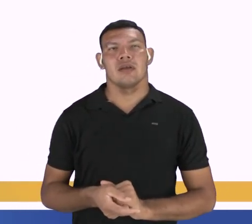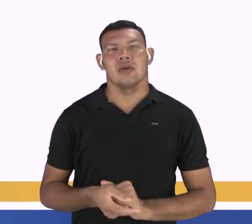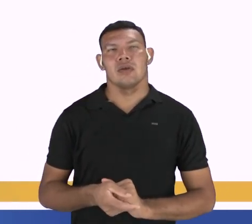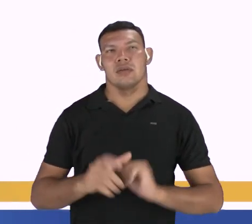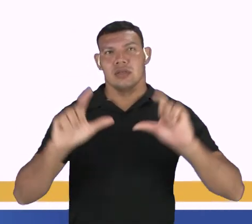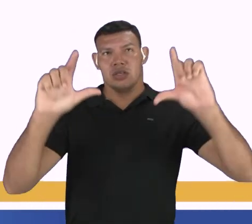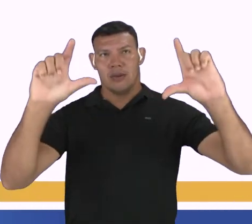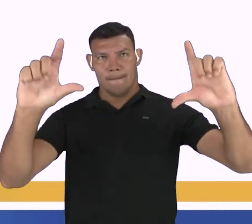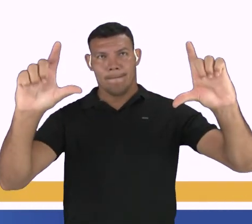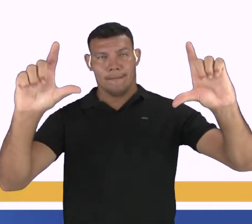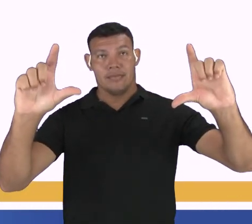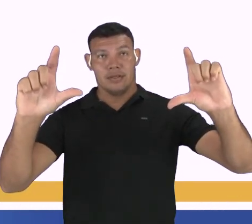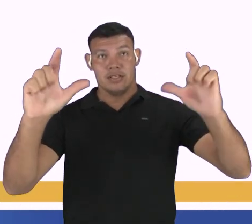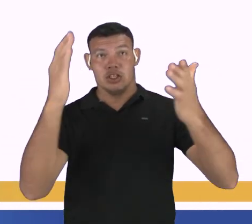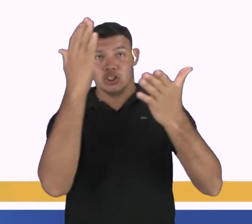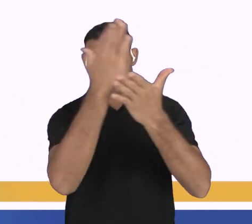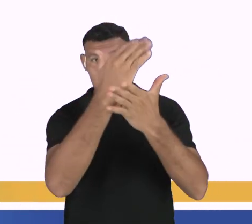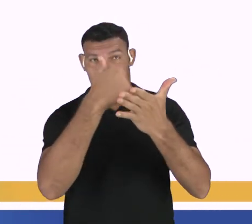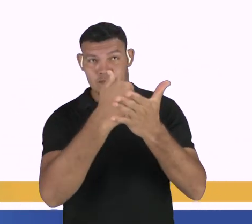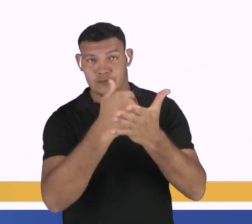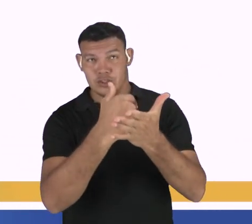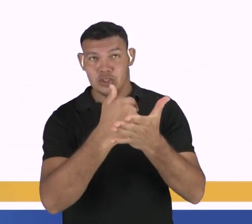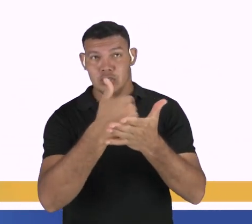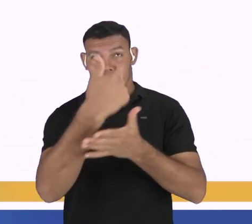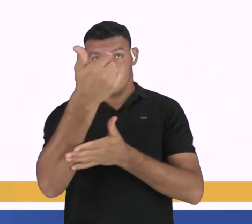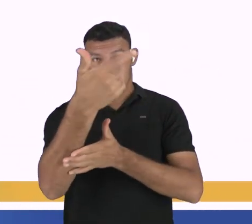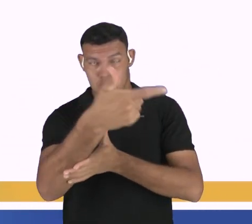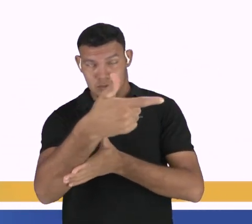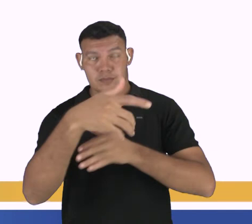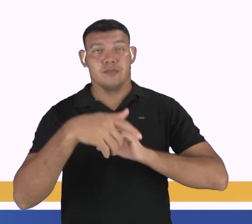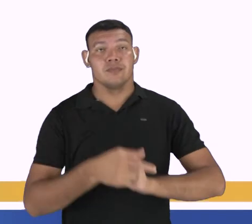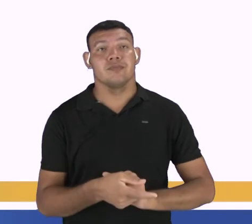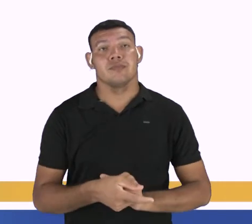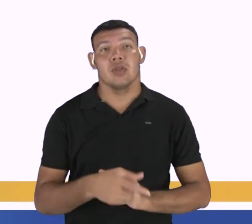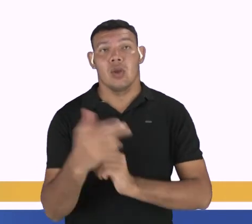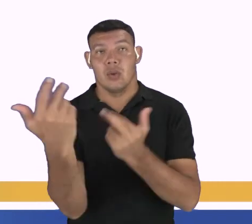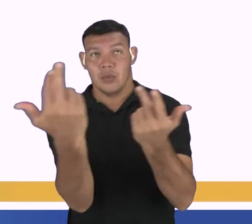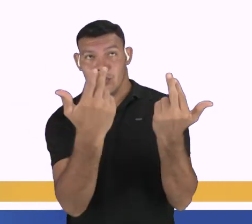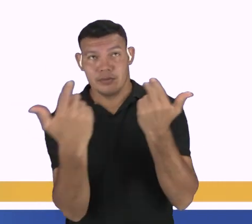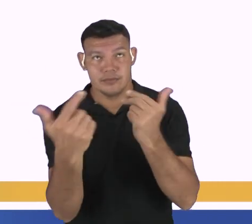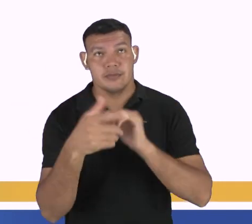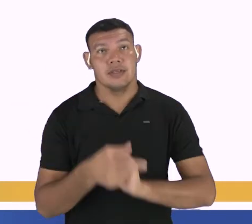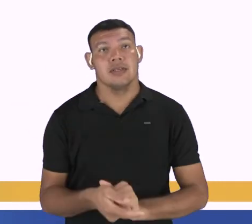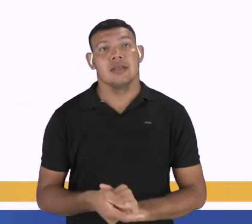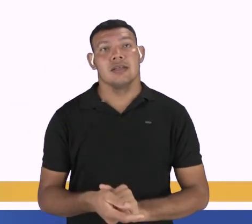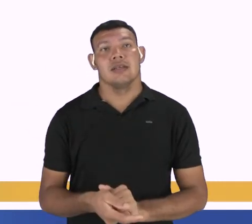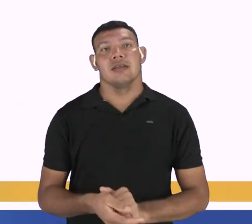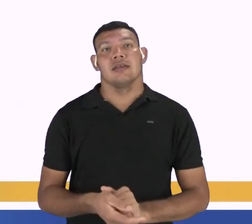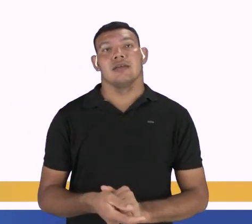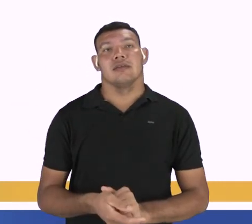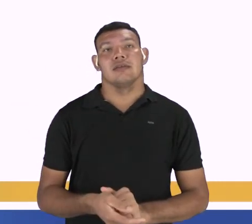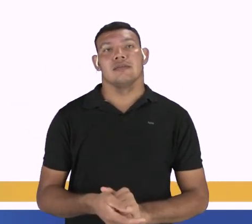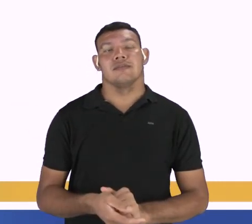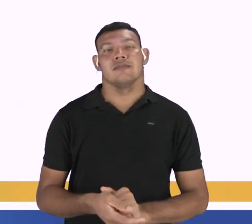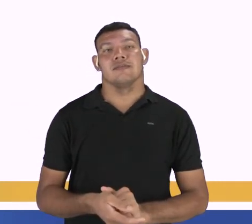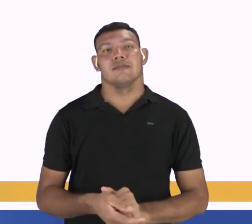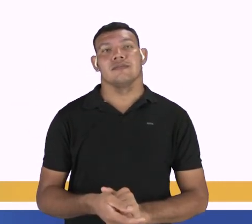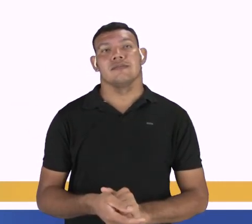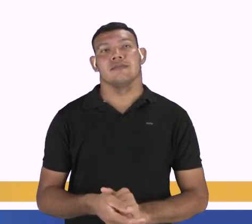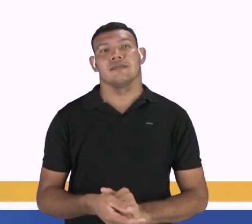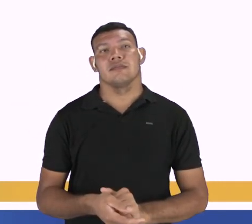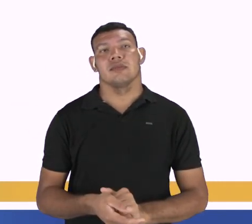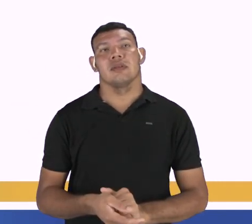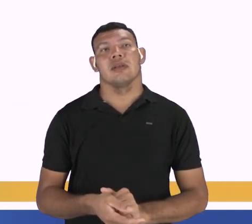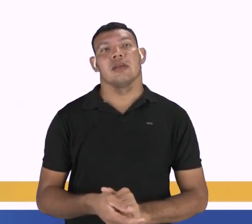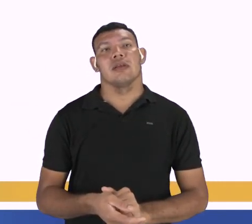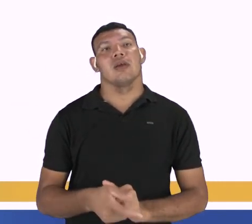Observe que o relógio ele é dividido em 12 partes iguais. Então, entre a marcação de 1 hora e da sua hora sucessiva, nós temos